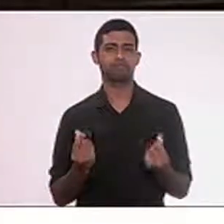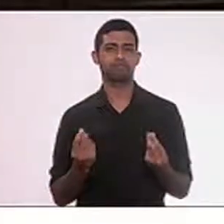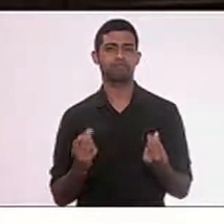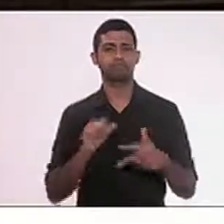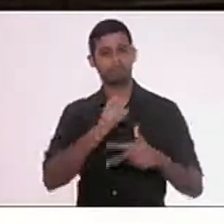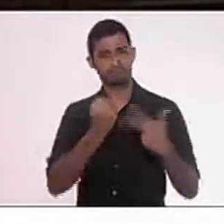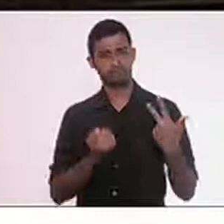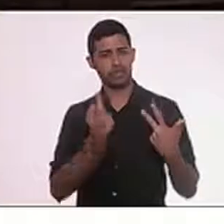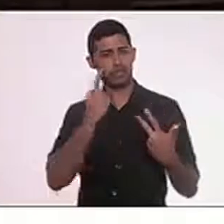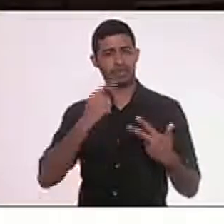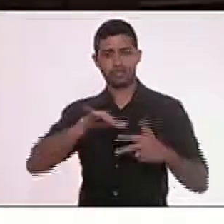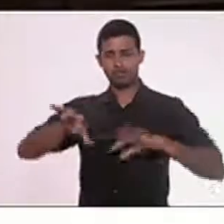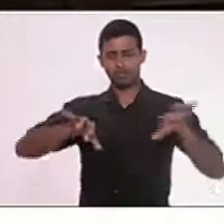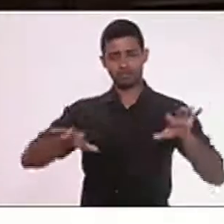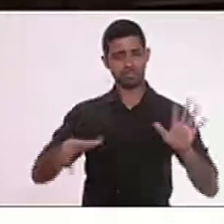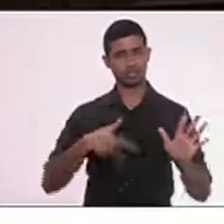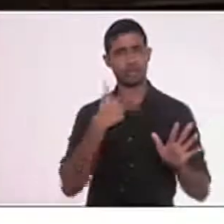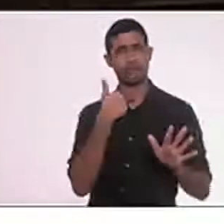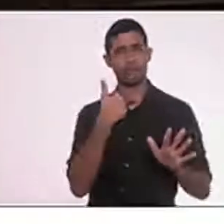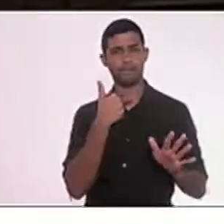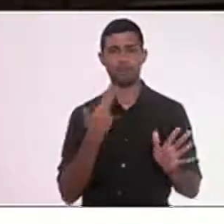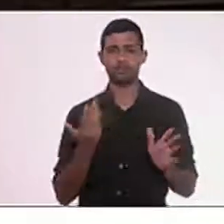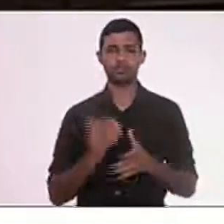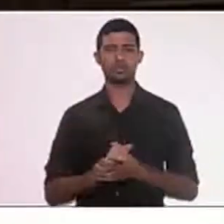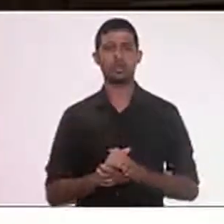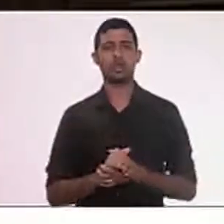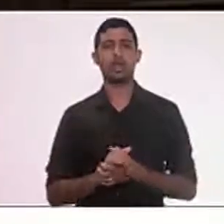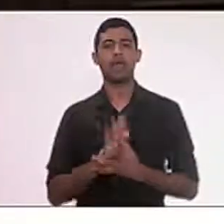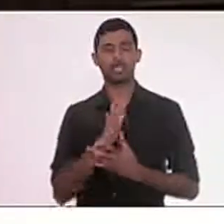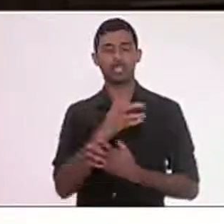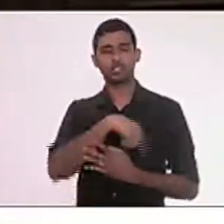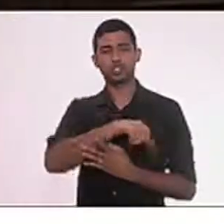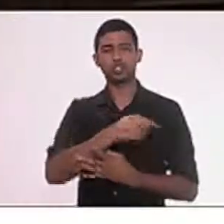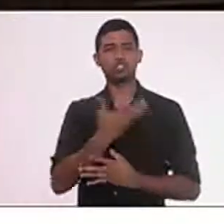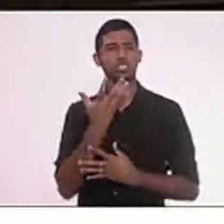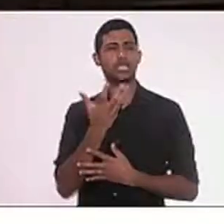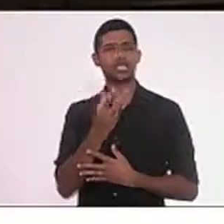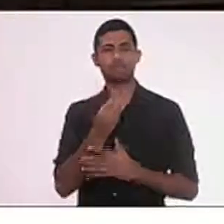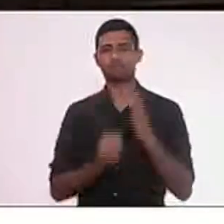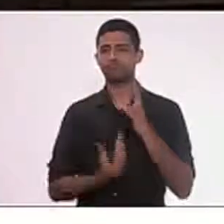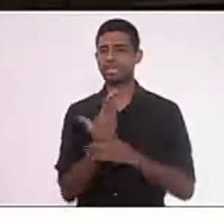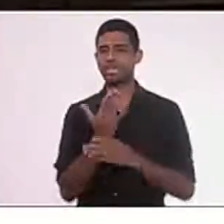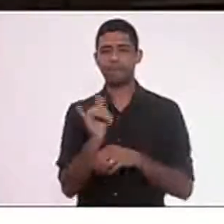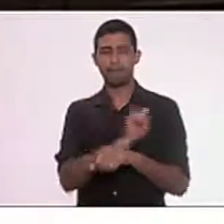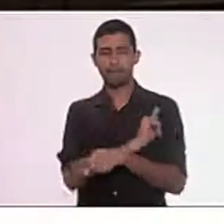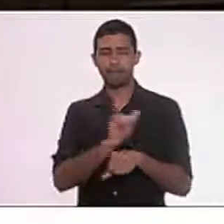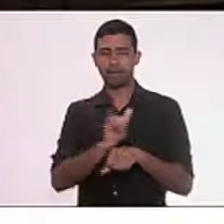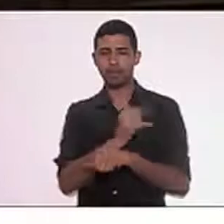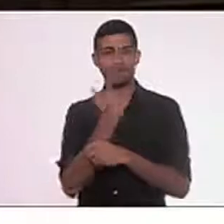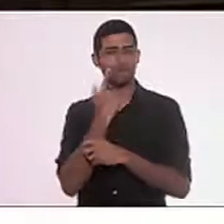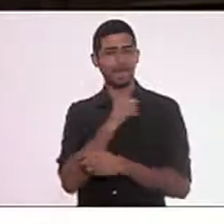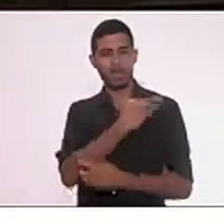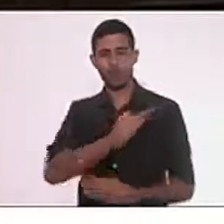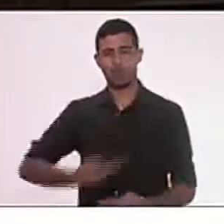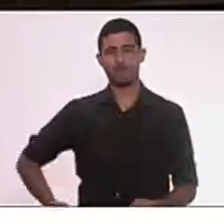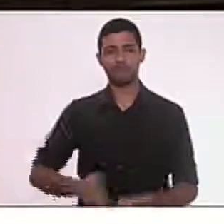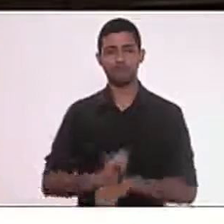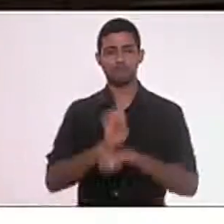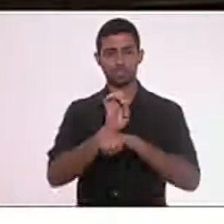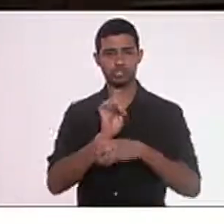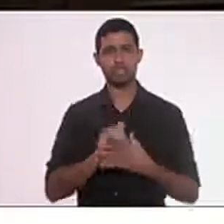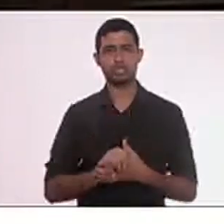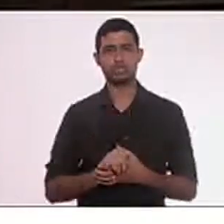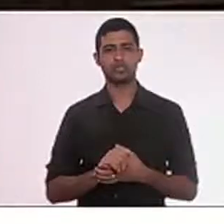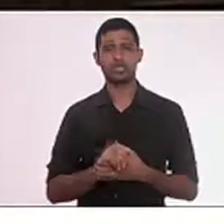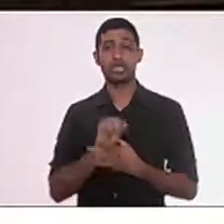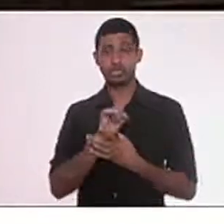digamos, enveredar por completo, na ação do Poder Executivo, mas criar parâmetros para que o governo do Estado, quando